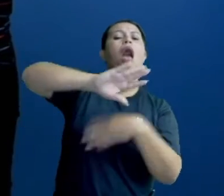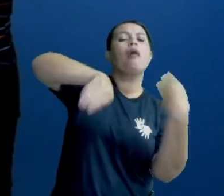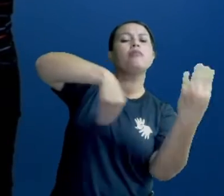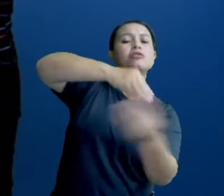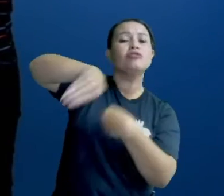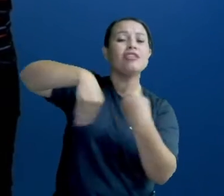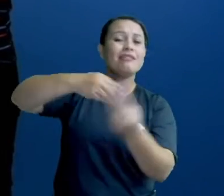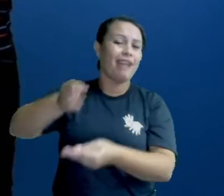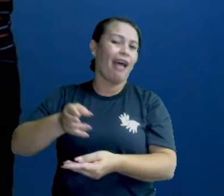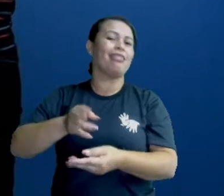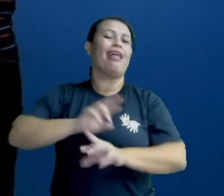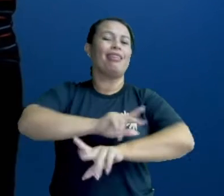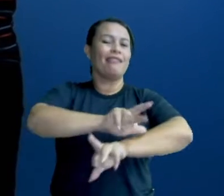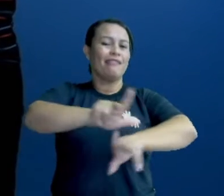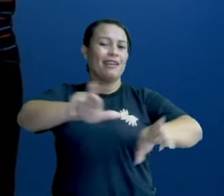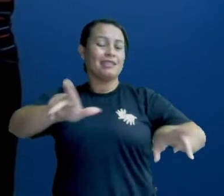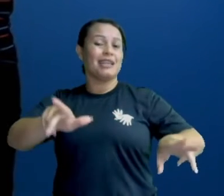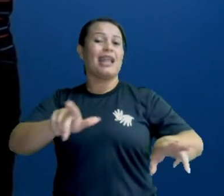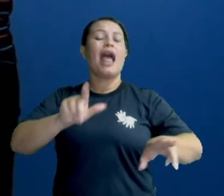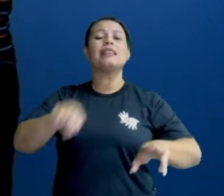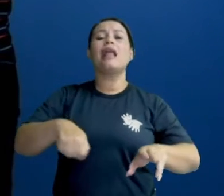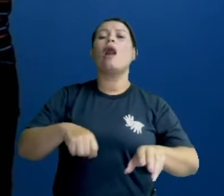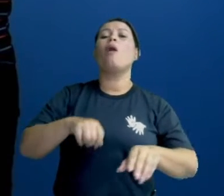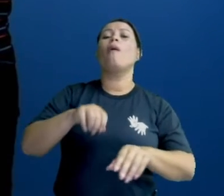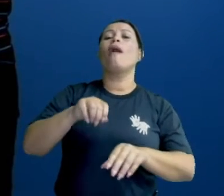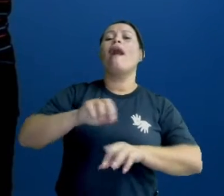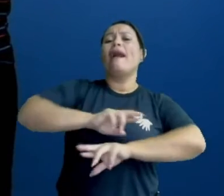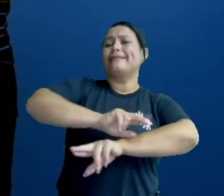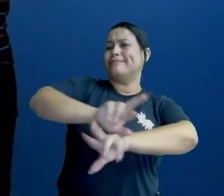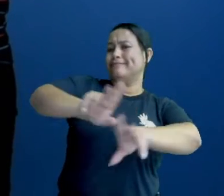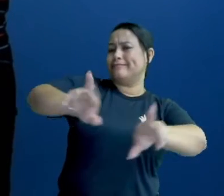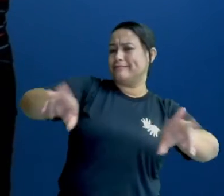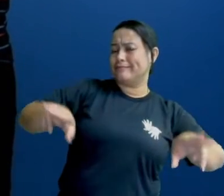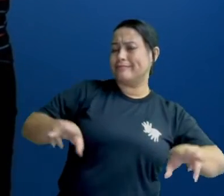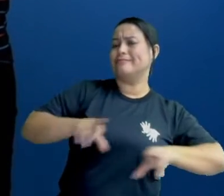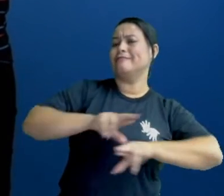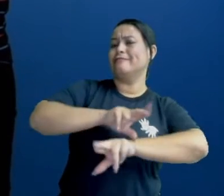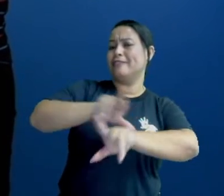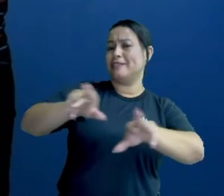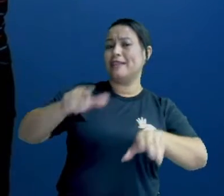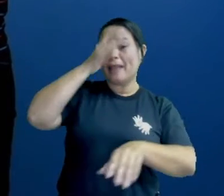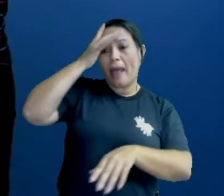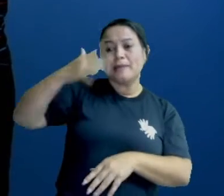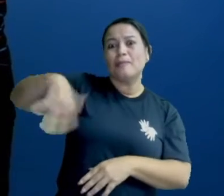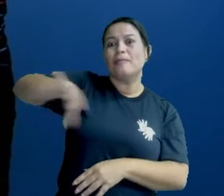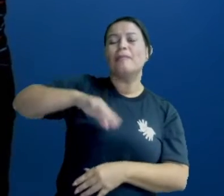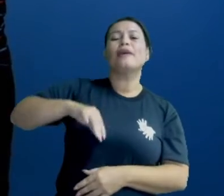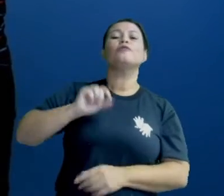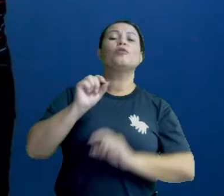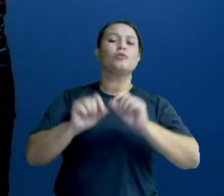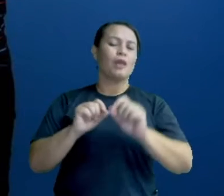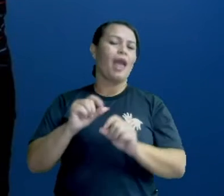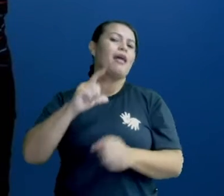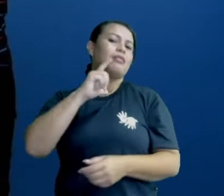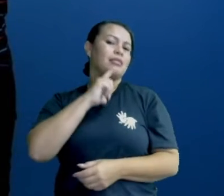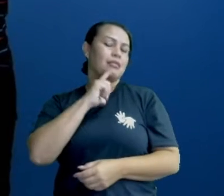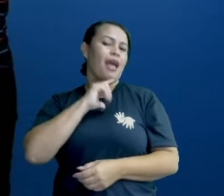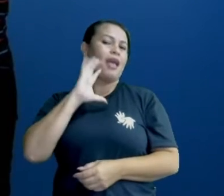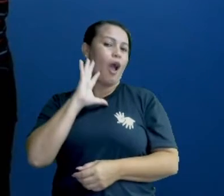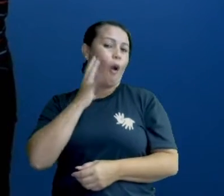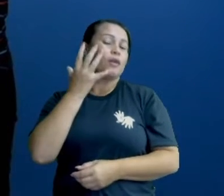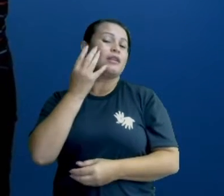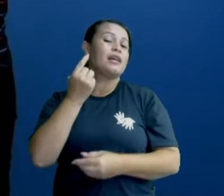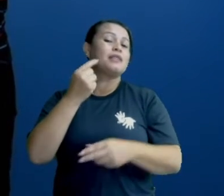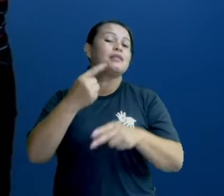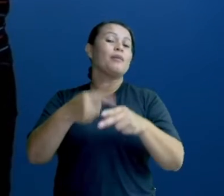muito miscigenada. E essa heterogeneidade, né, ou seja, essa diversidade da população brasileira, ela vai acontecer